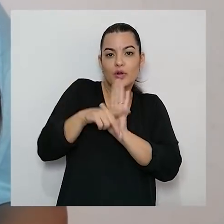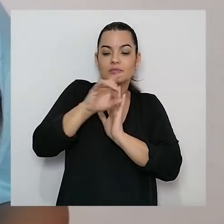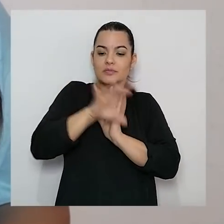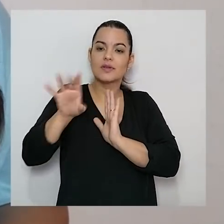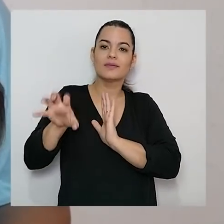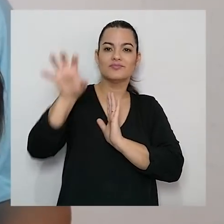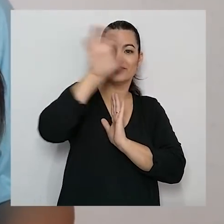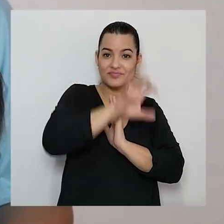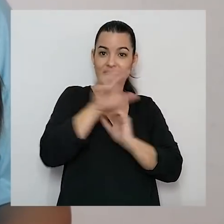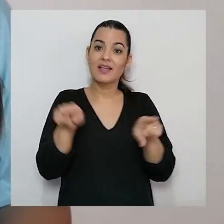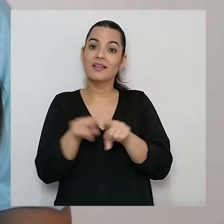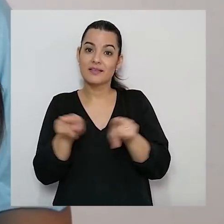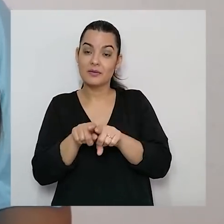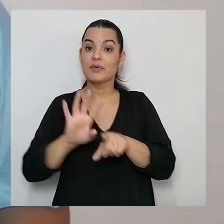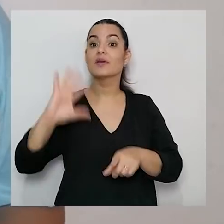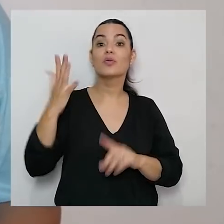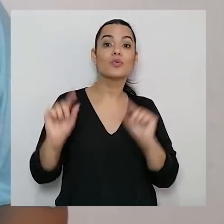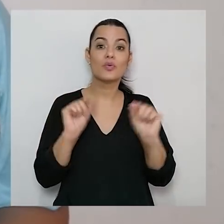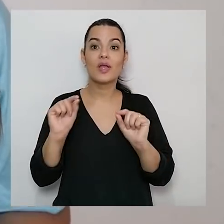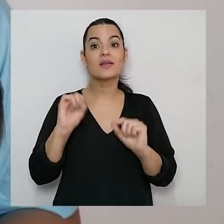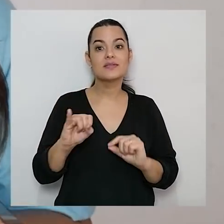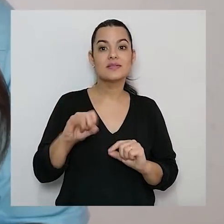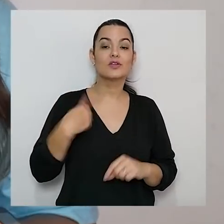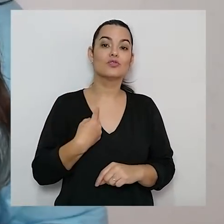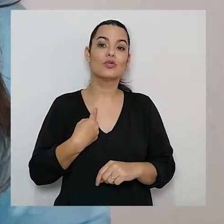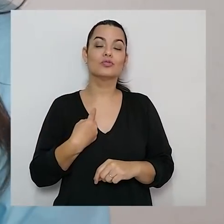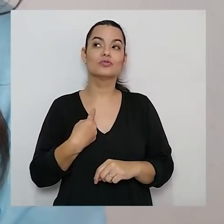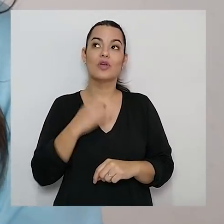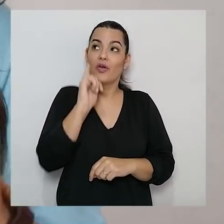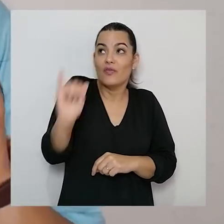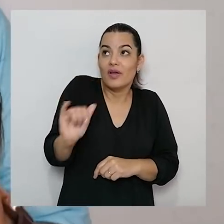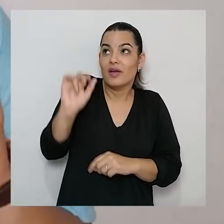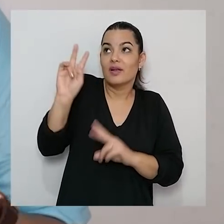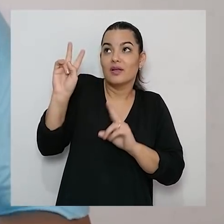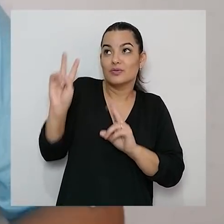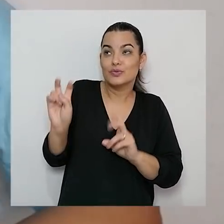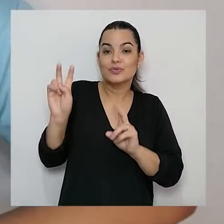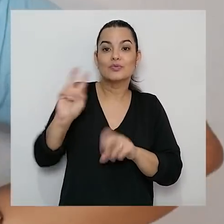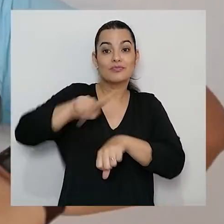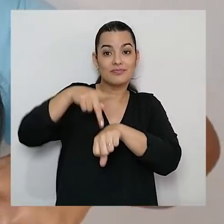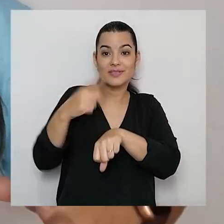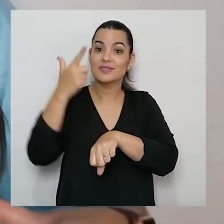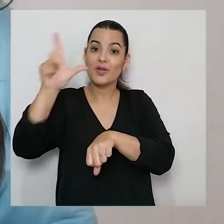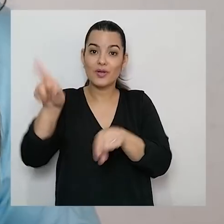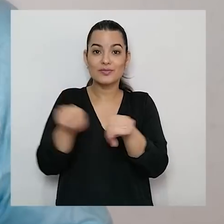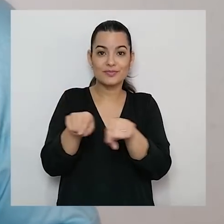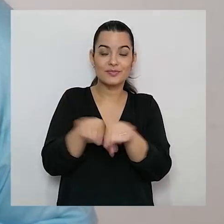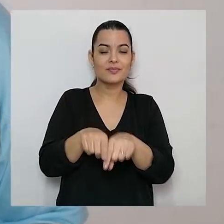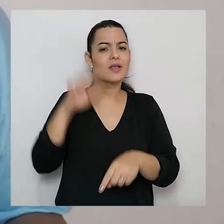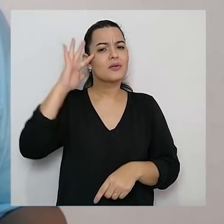nós falamos de outros países. Vocês imaginem qual é o tamanho